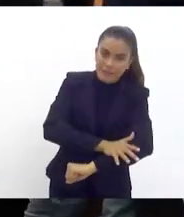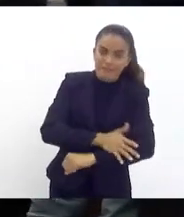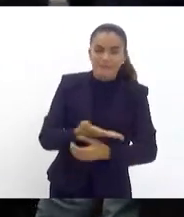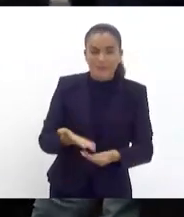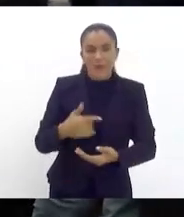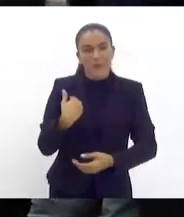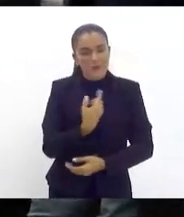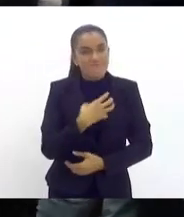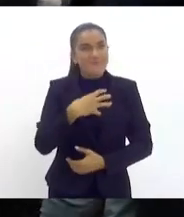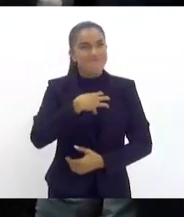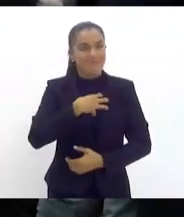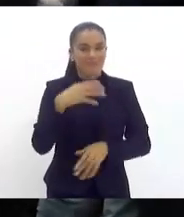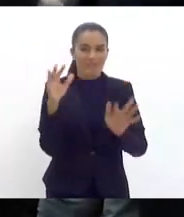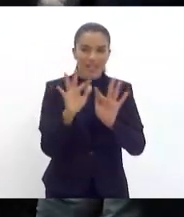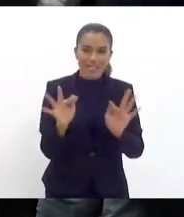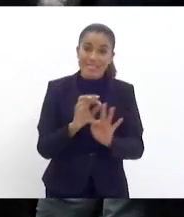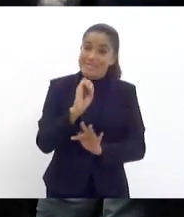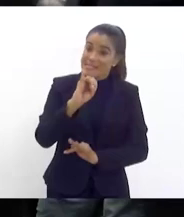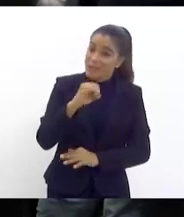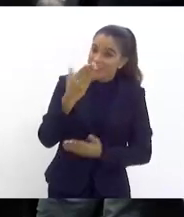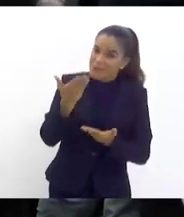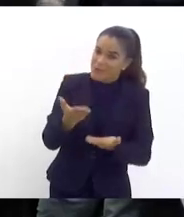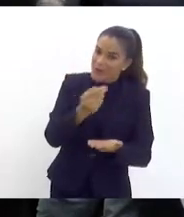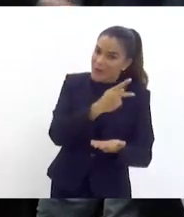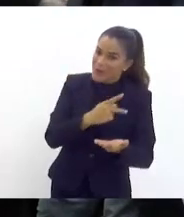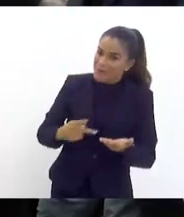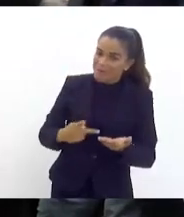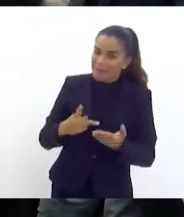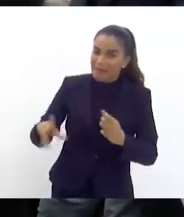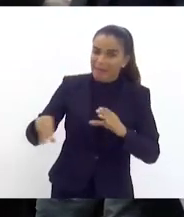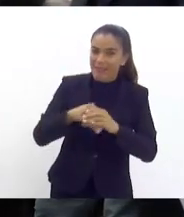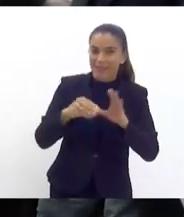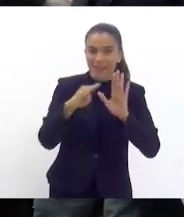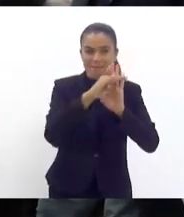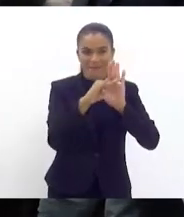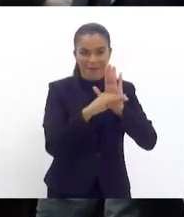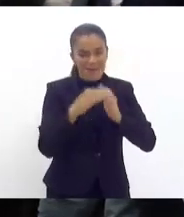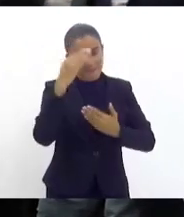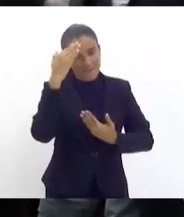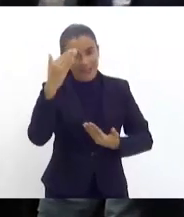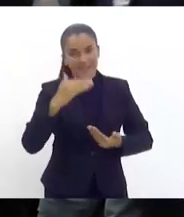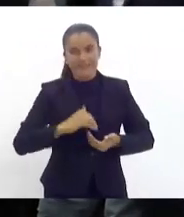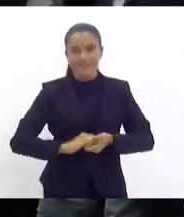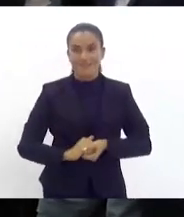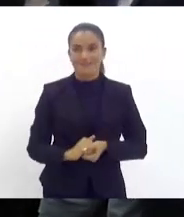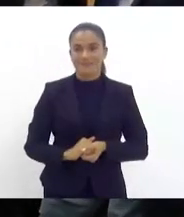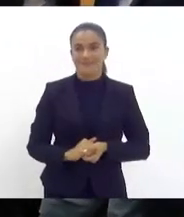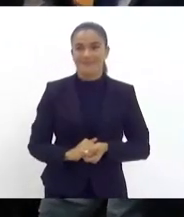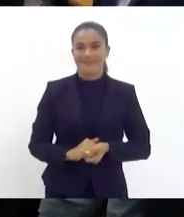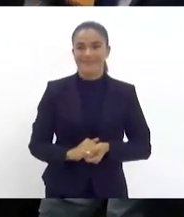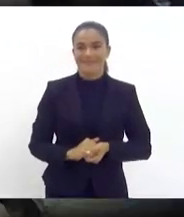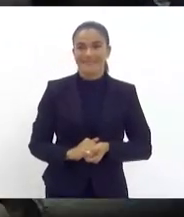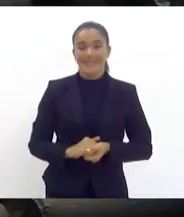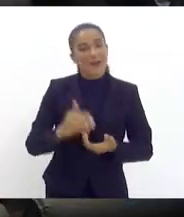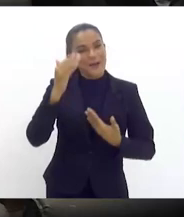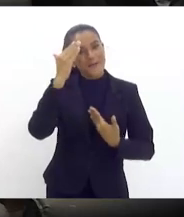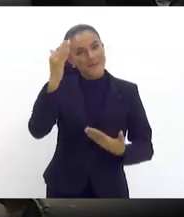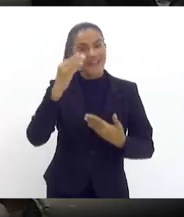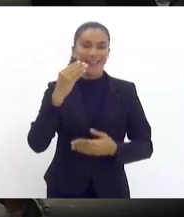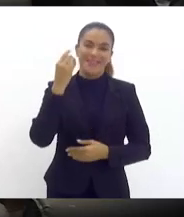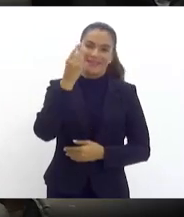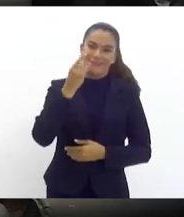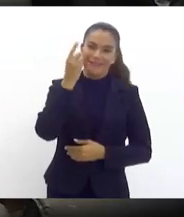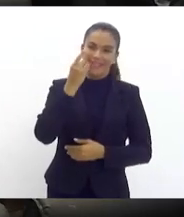ficaria muito feliz se Vossa Excelência pudesse incluir esse projeto em pauta. Muito obrigado. Obrigado, deputada